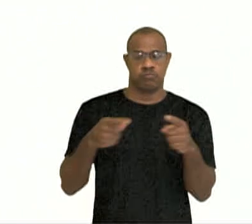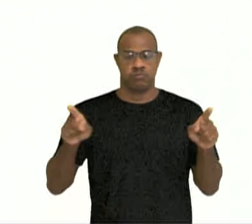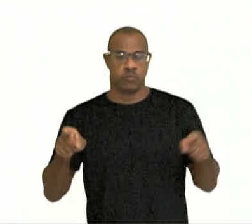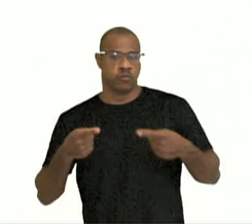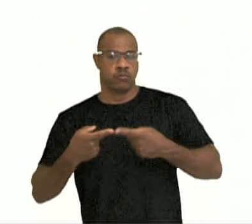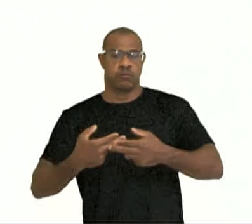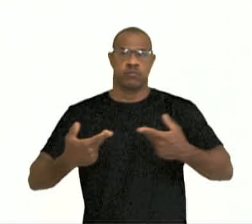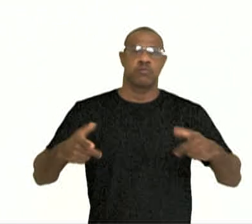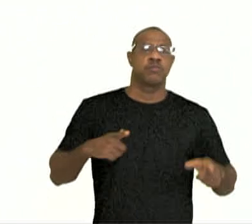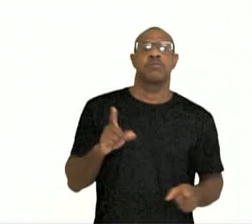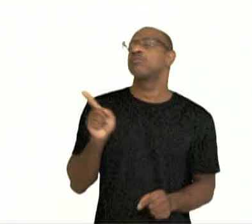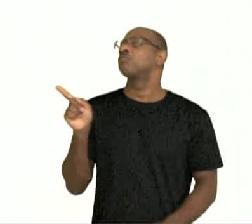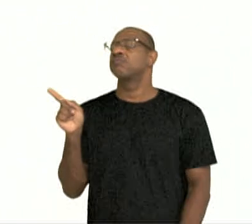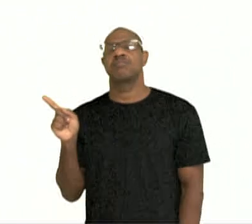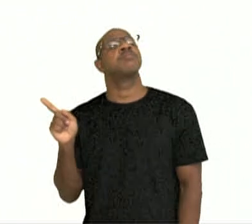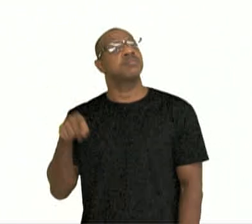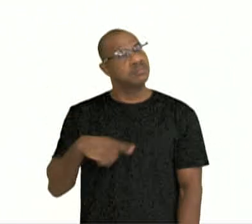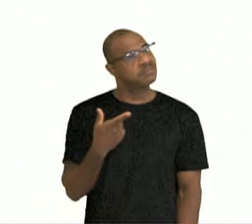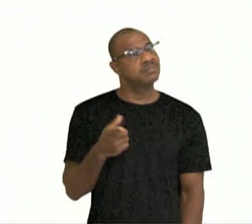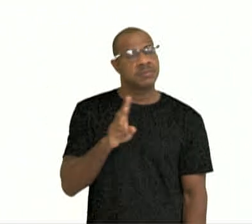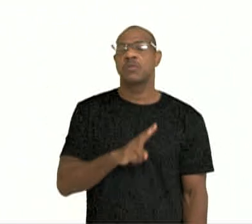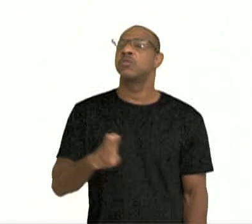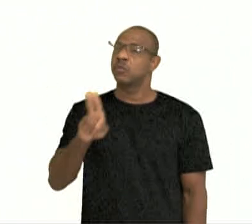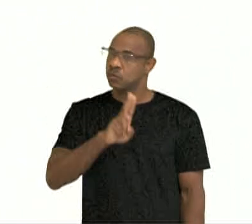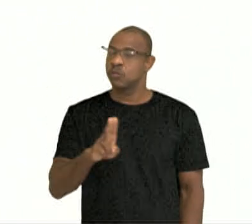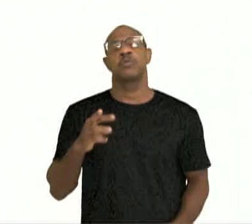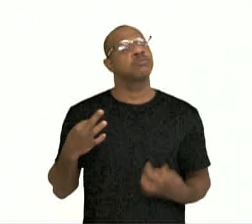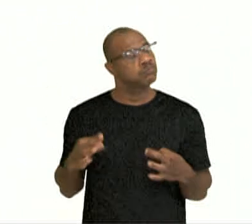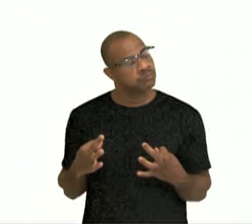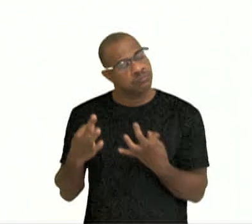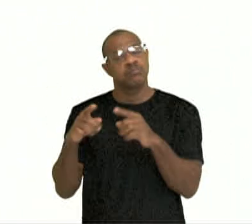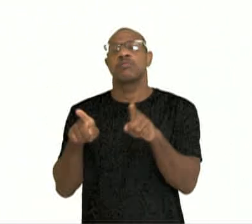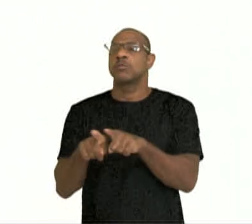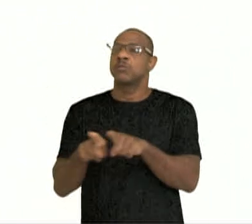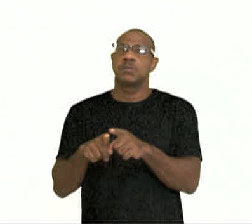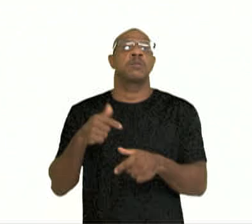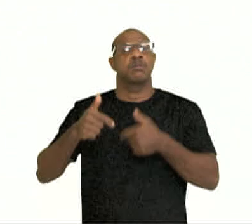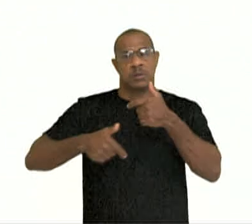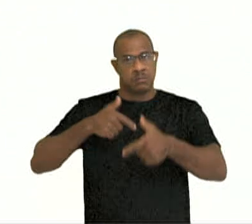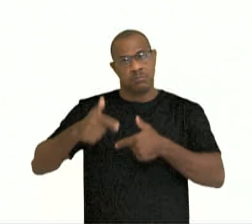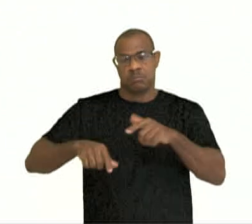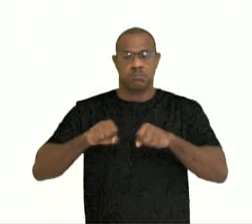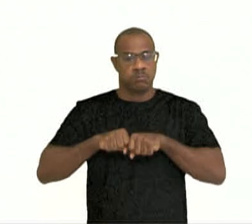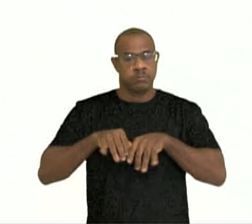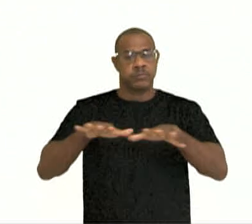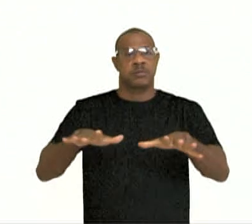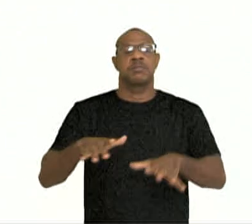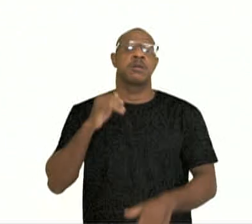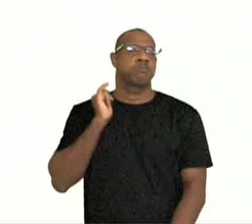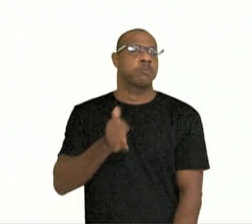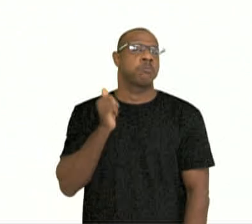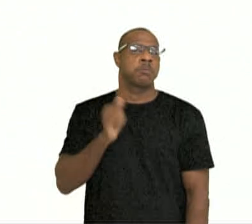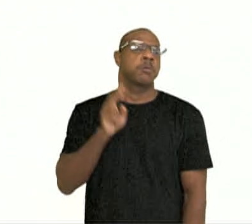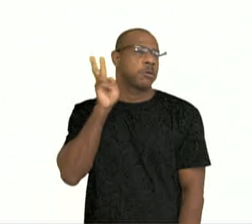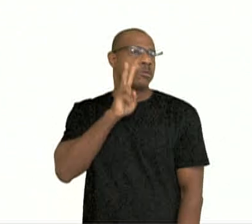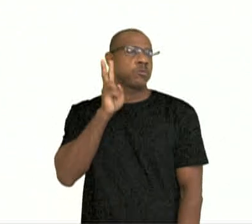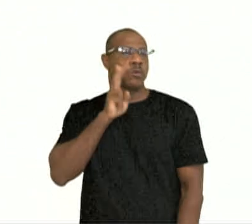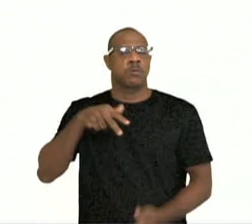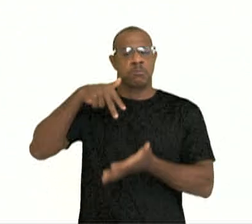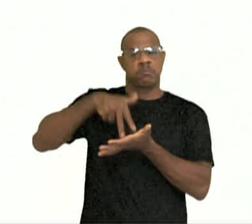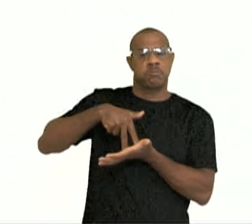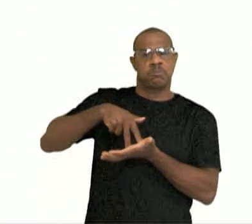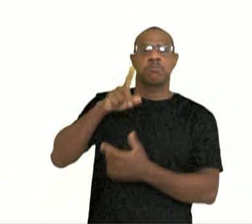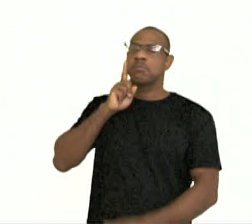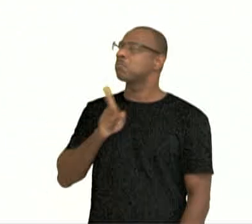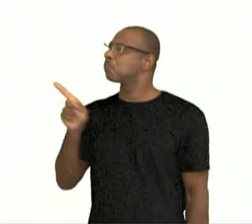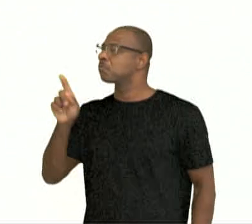também são outro exemplo do uso de tecnologia para a contação das histórias no palco, tá?